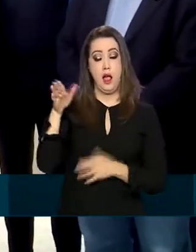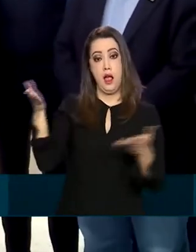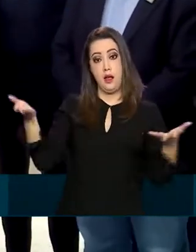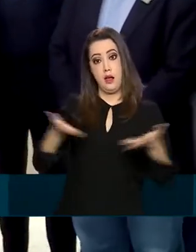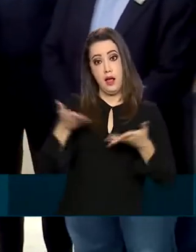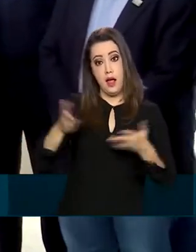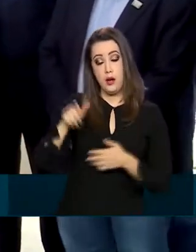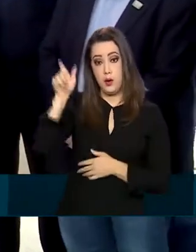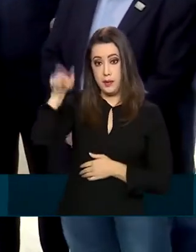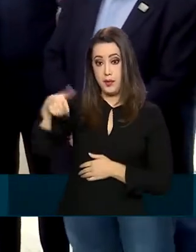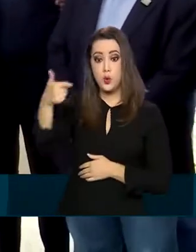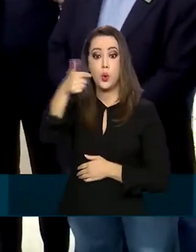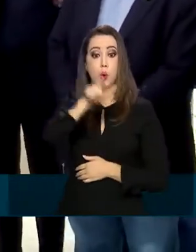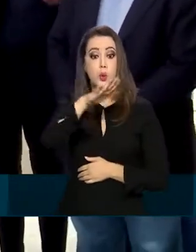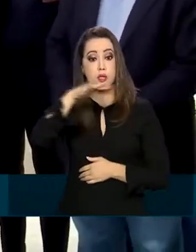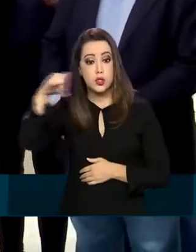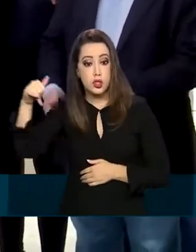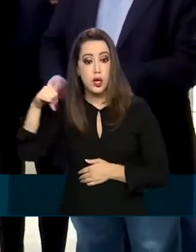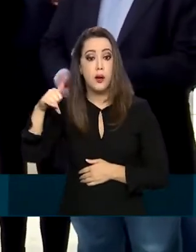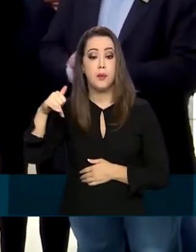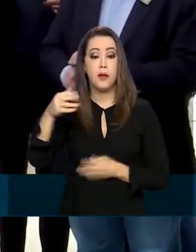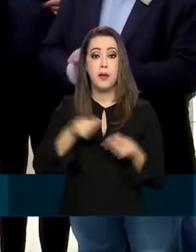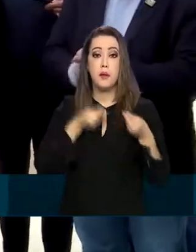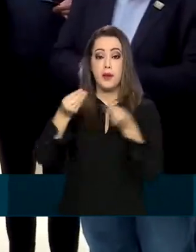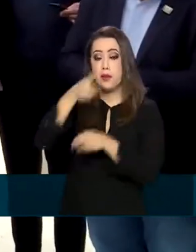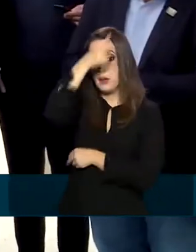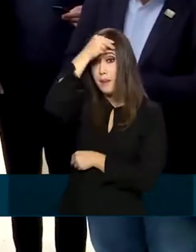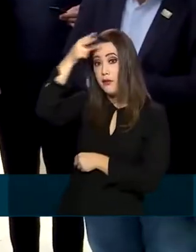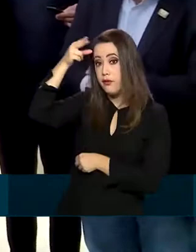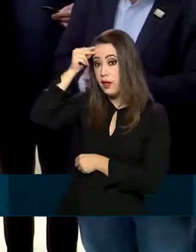dessas 1.164 unidades habitacionais.